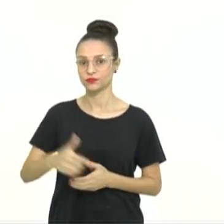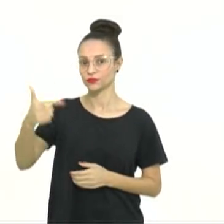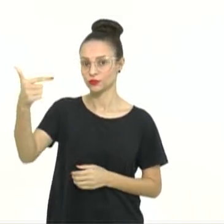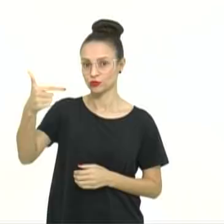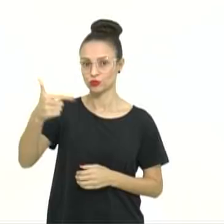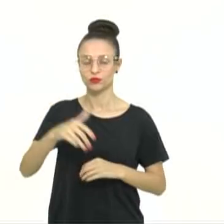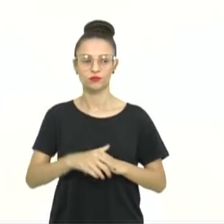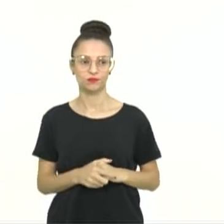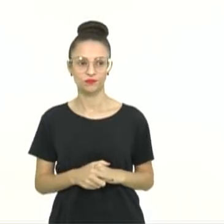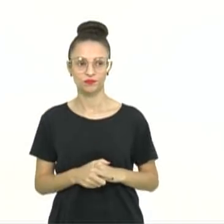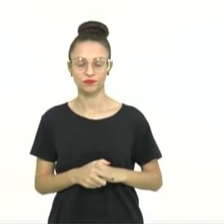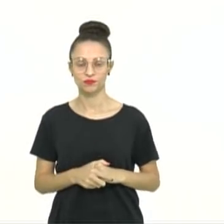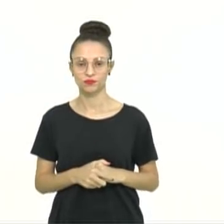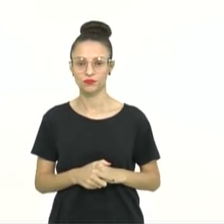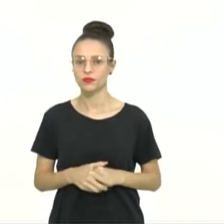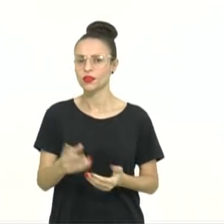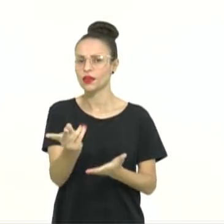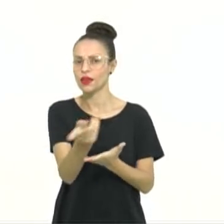2,